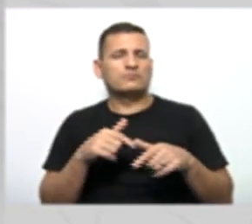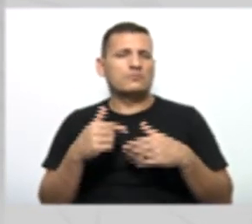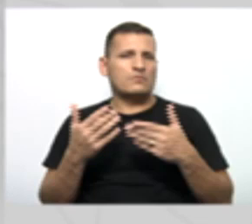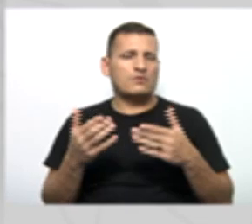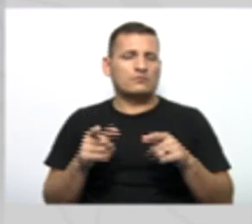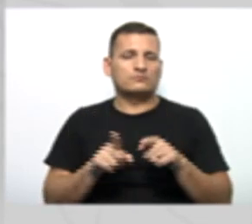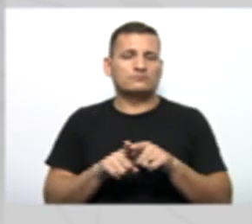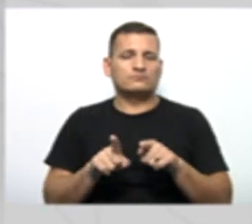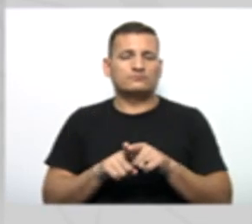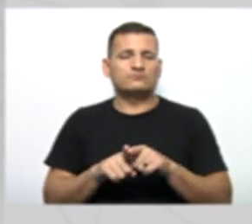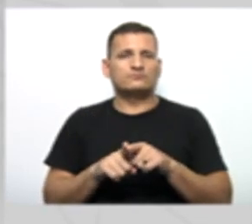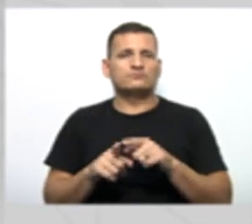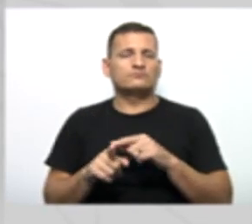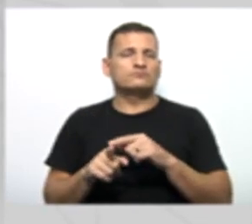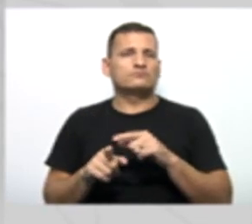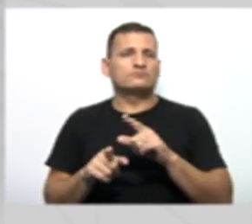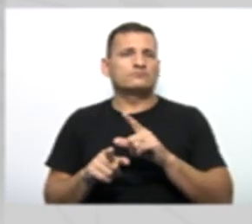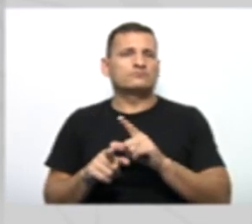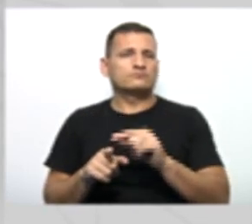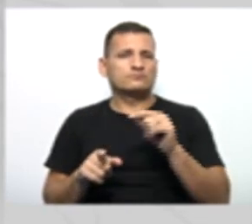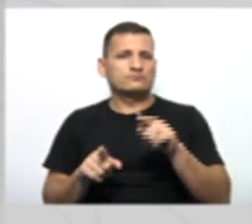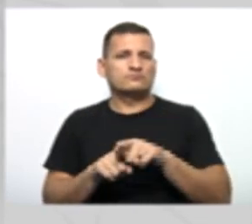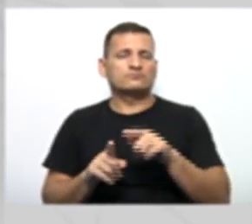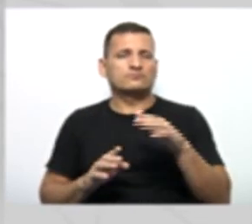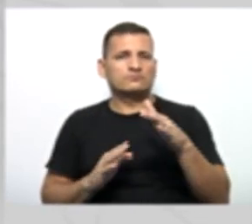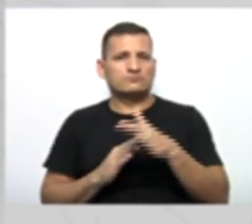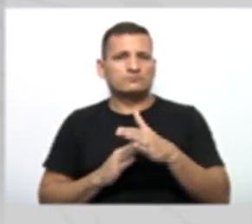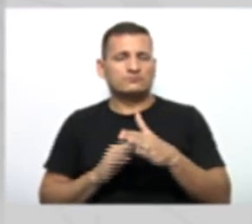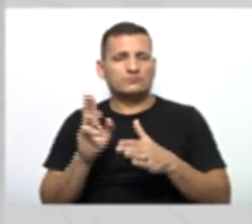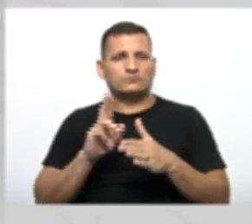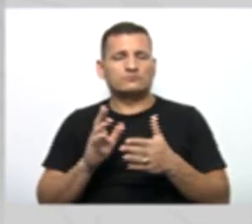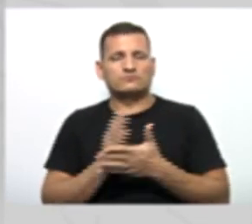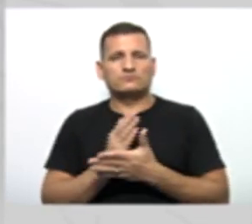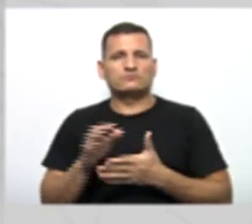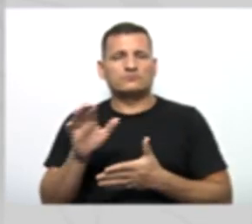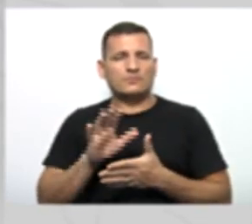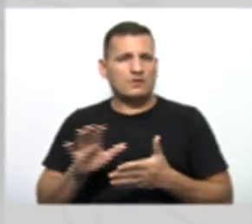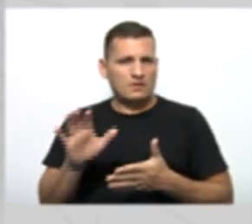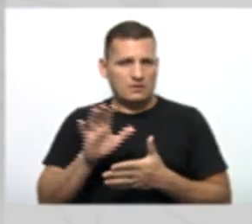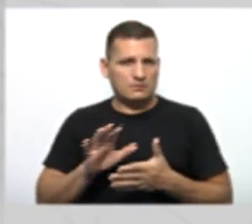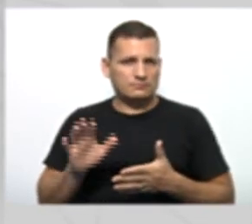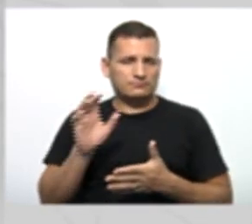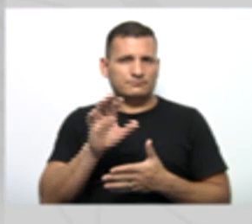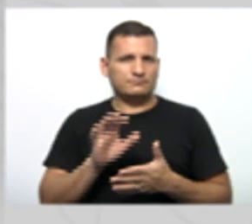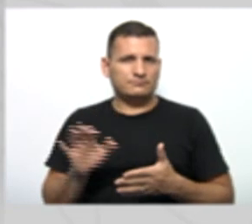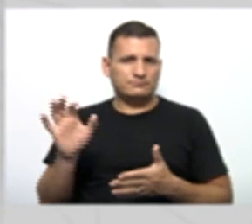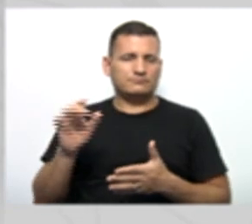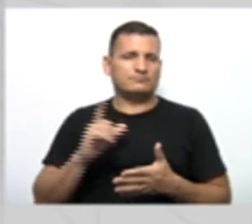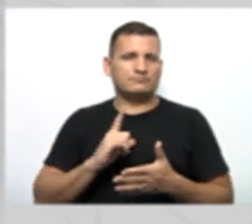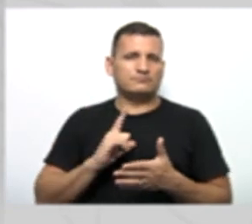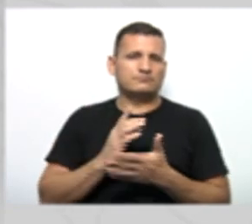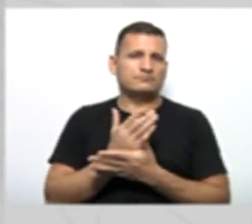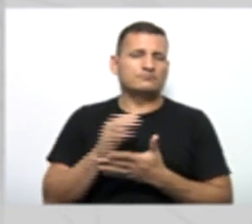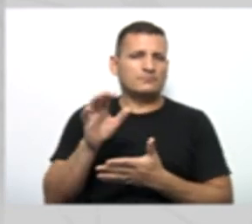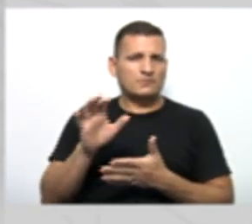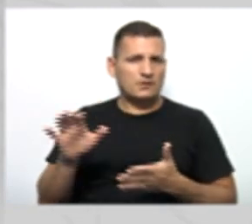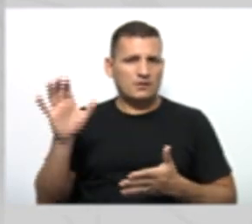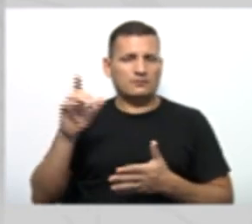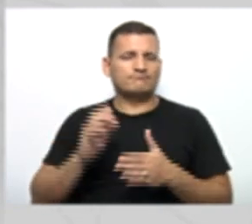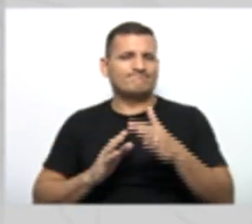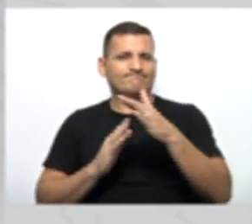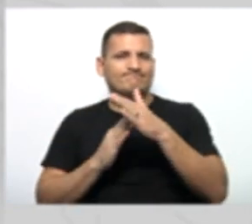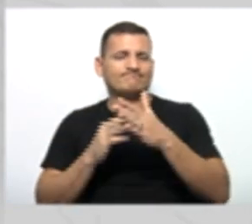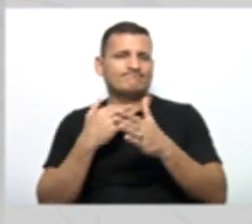estabelecido restrições para o uso de algumas áreas. Ou seja, nós temos áreas em que nós temos restrição da